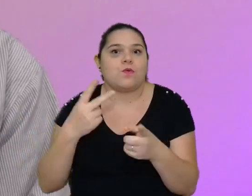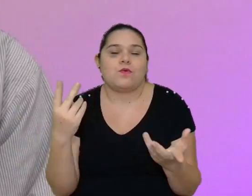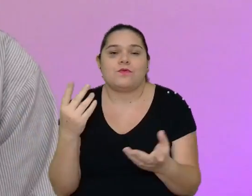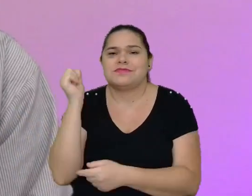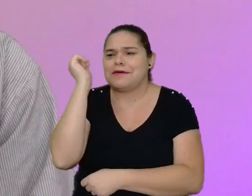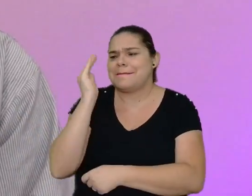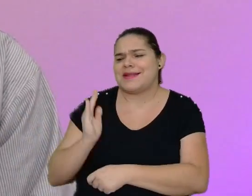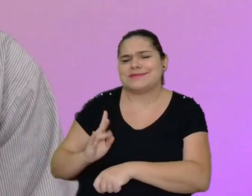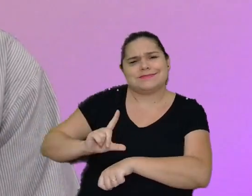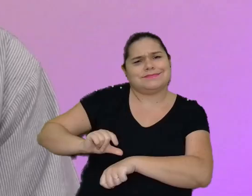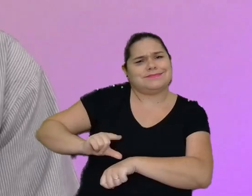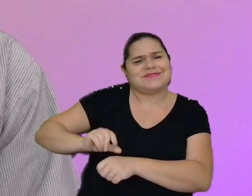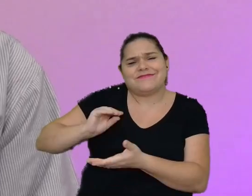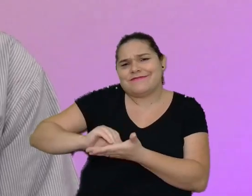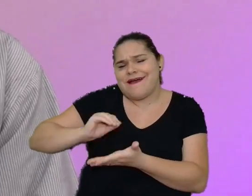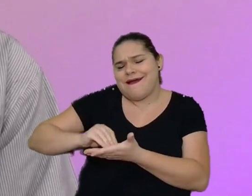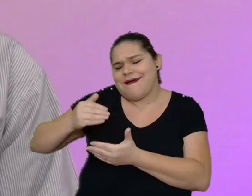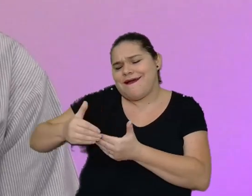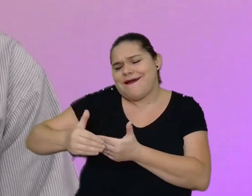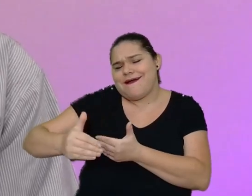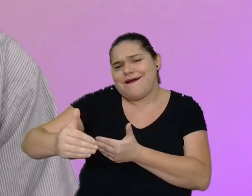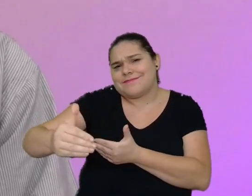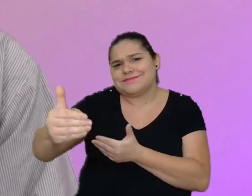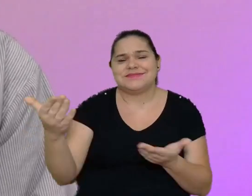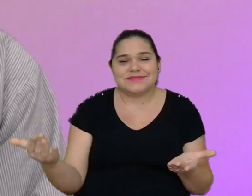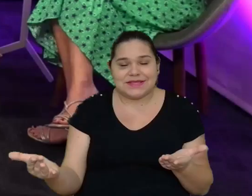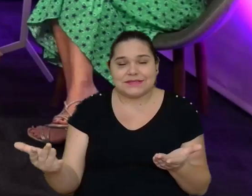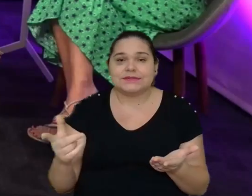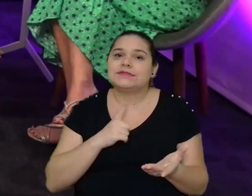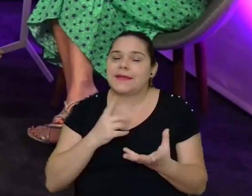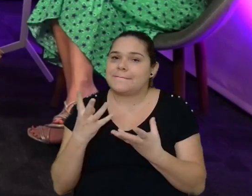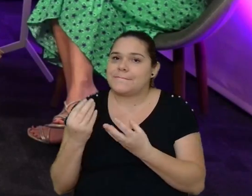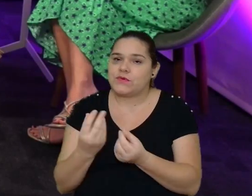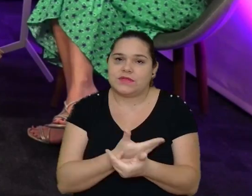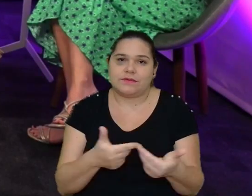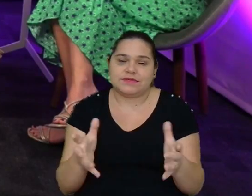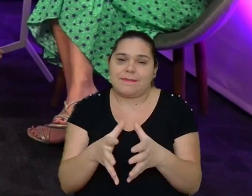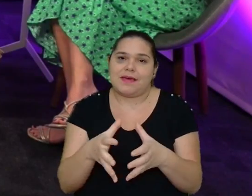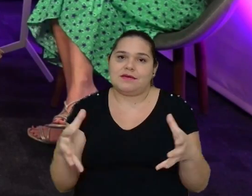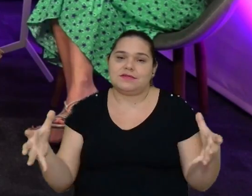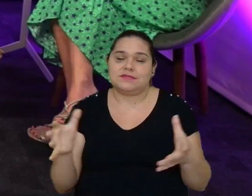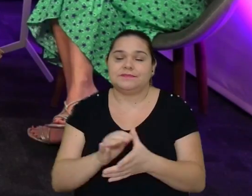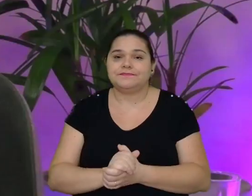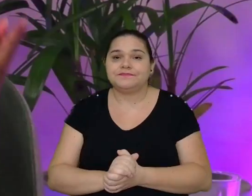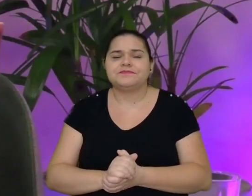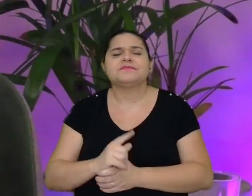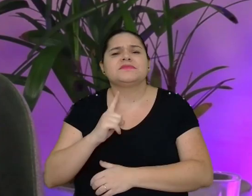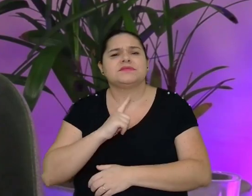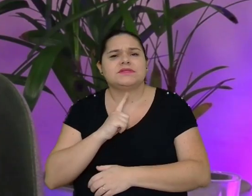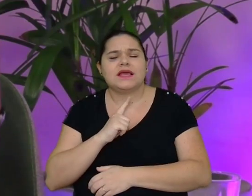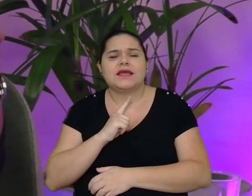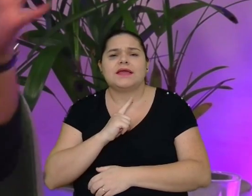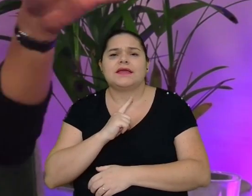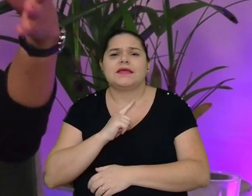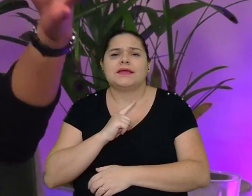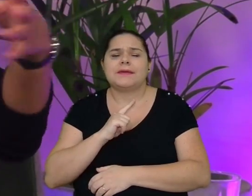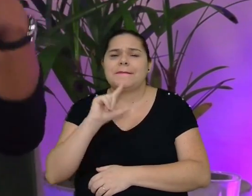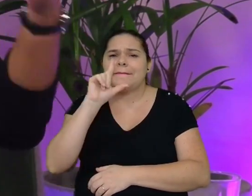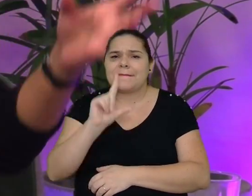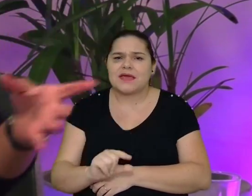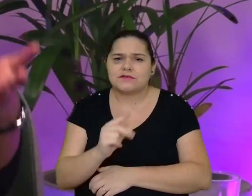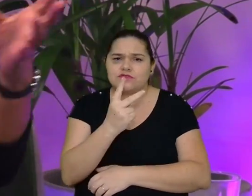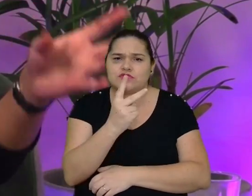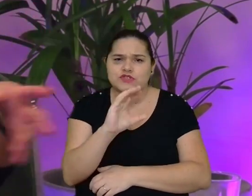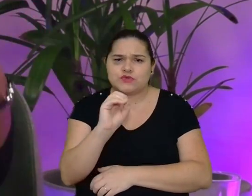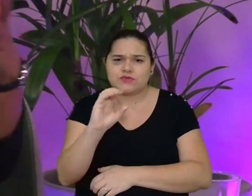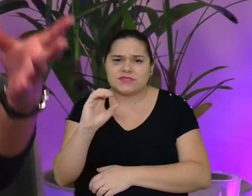para percorrer mesmo. Então acho que tem muito espaço ainda. E tem alguns dados que apontam que tem menos de 200 centros